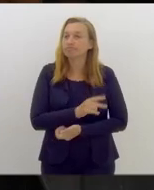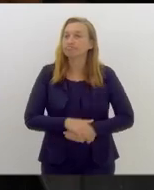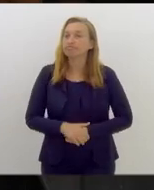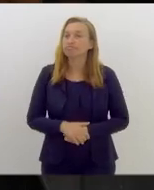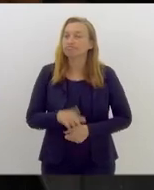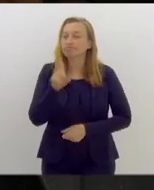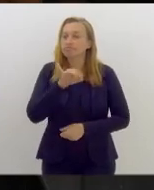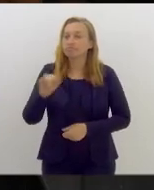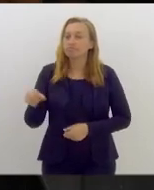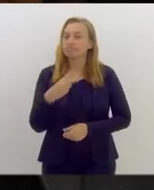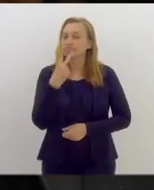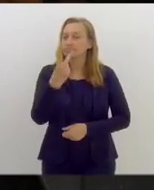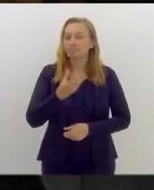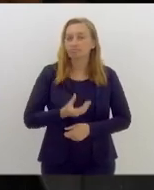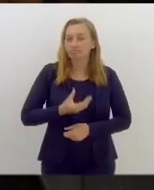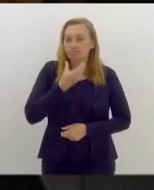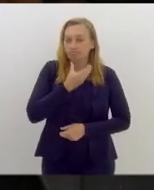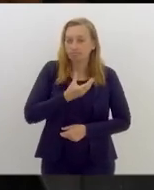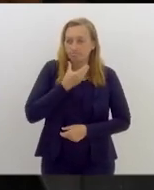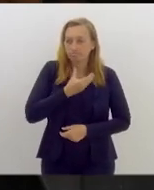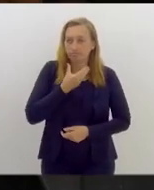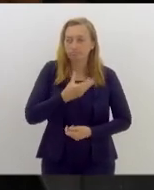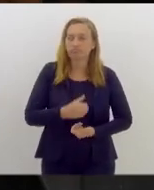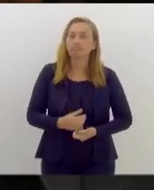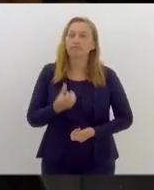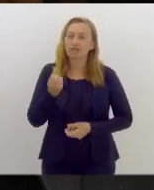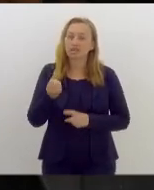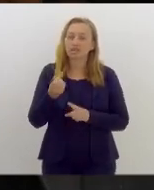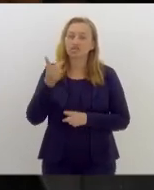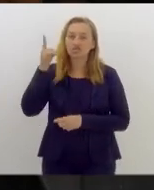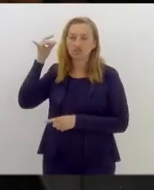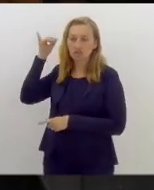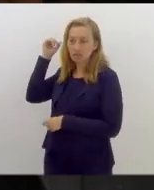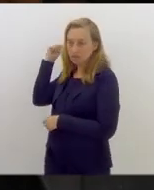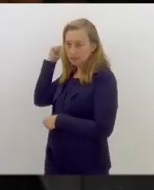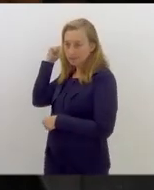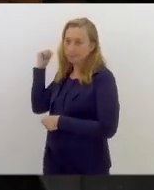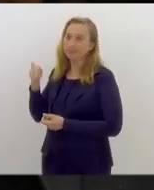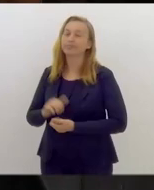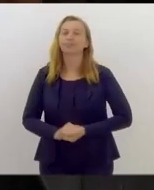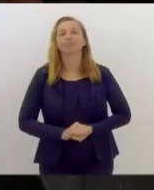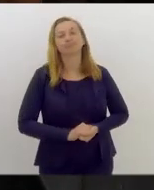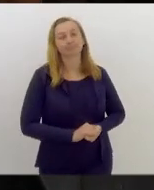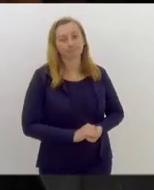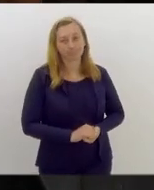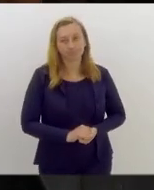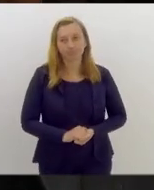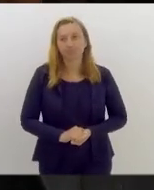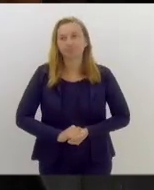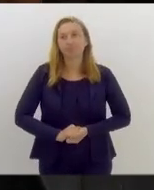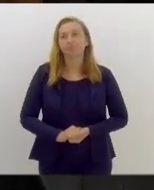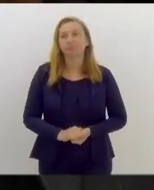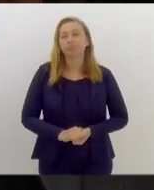no dia 2 de dezembro, há 6 dias atrás. E de lá